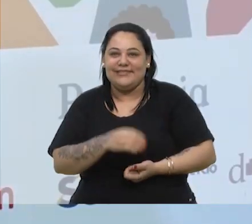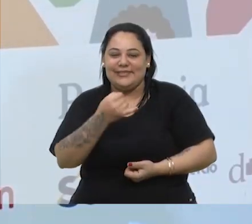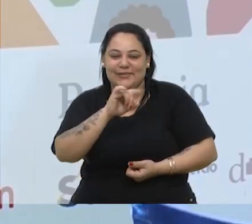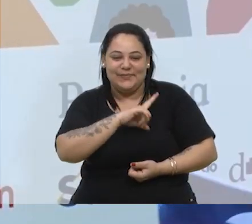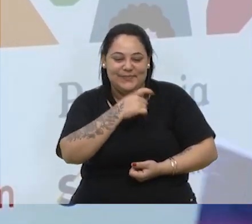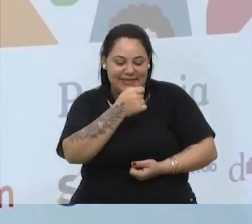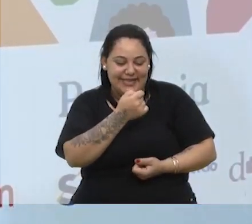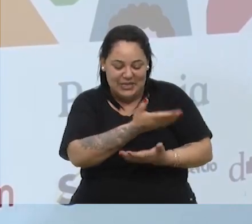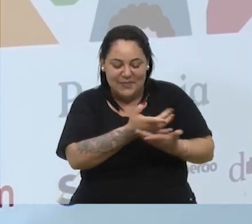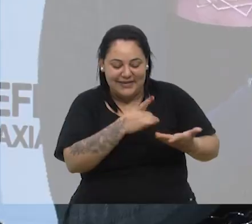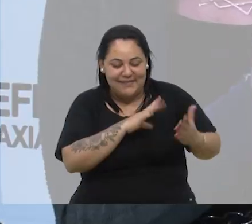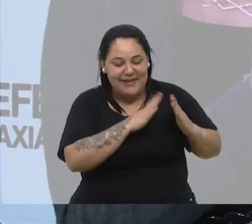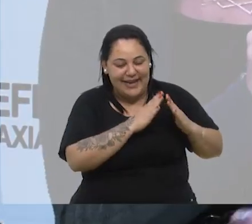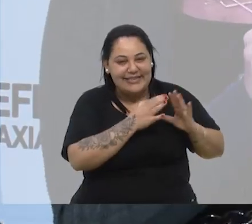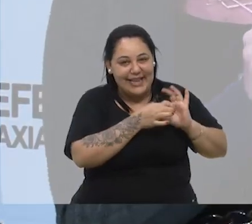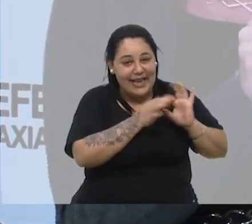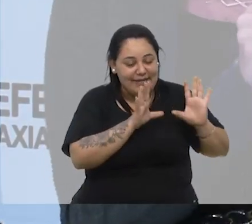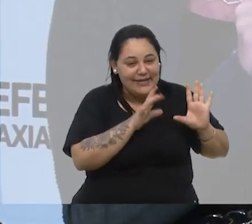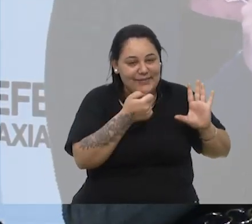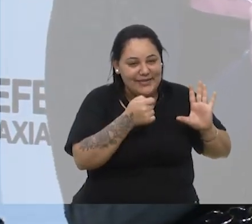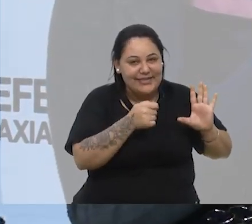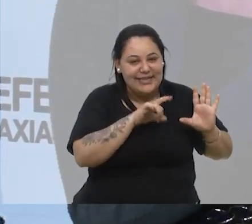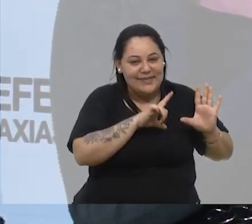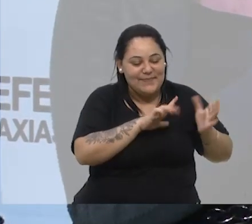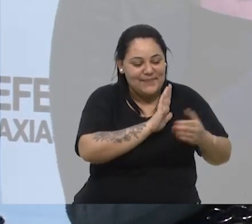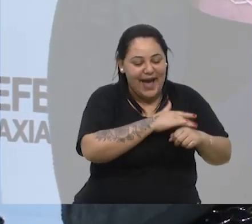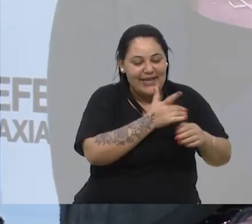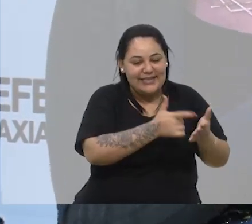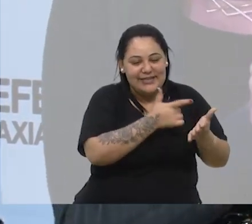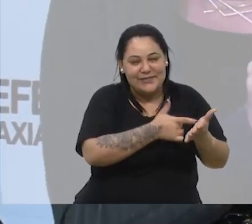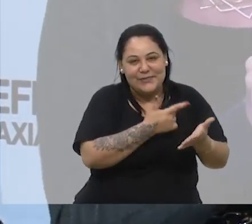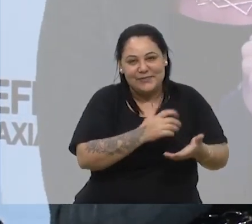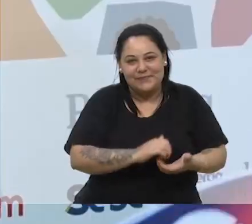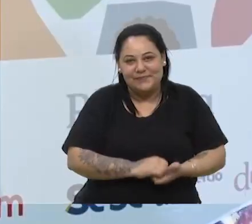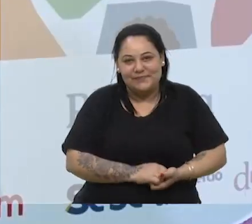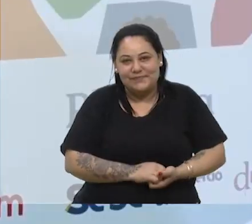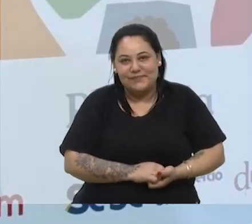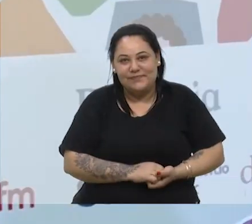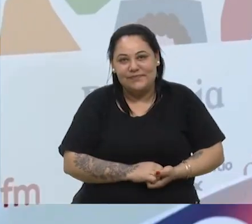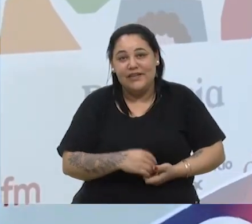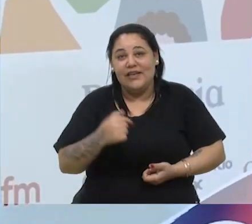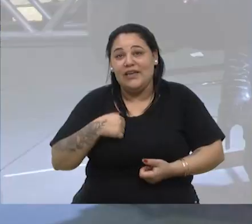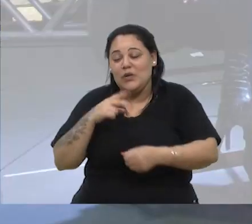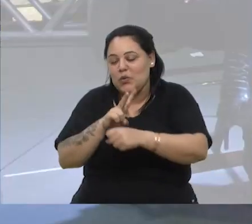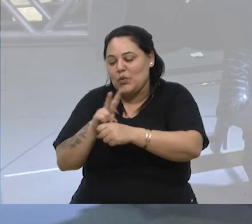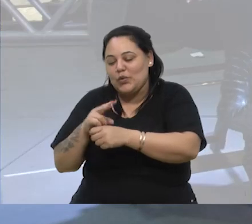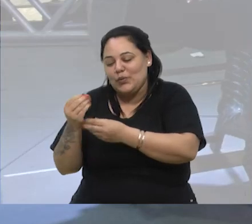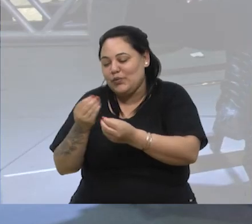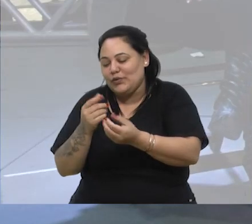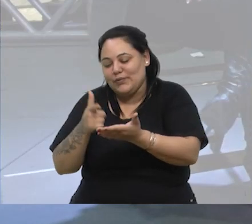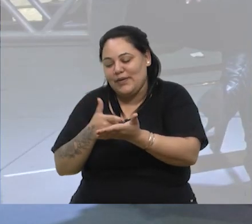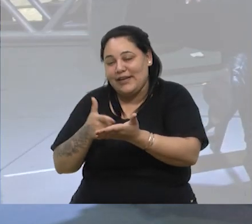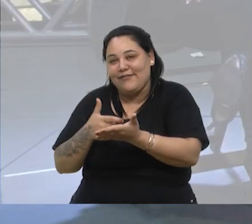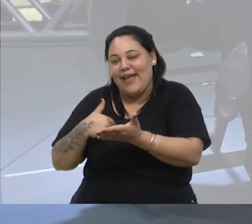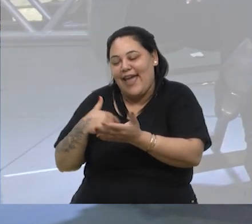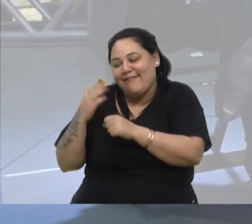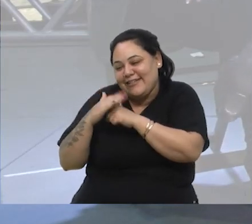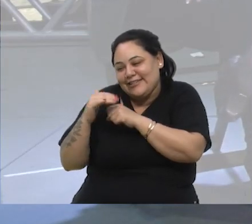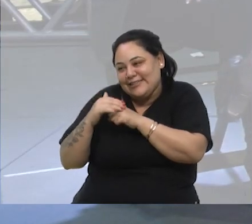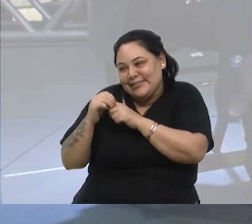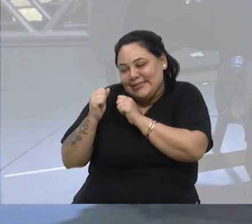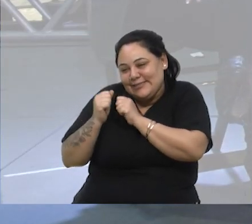Essa mensagem diz respeito a você que rala, que se dedica e quer um Brasil melhor. Um Brasil que respeite a sua força e capacidade